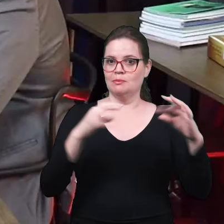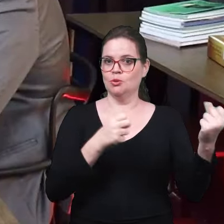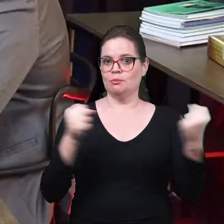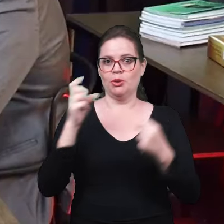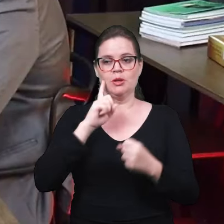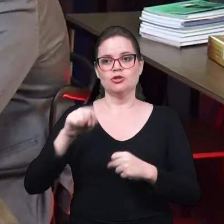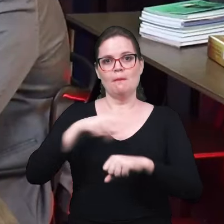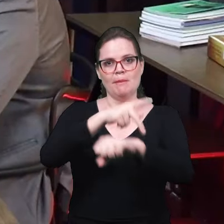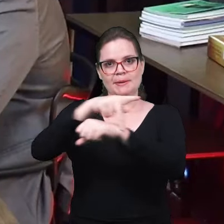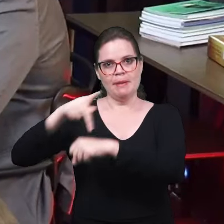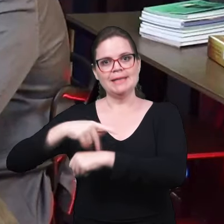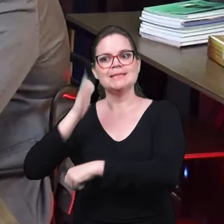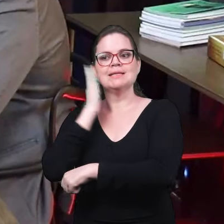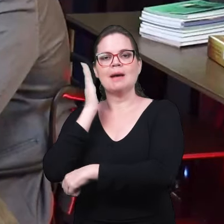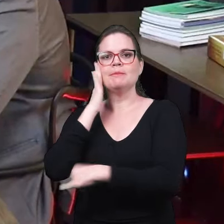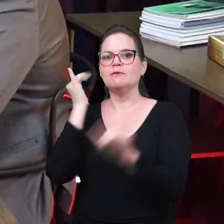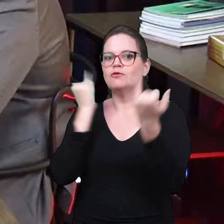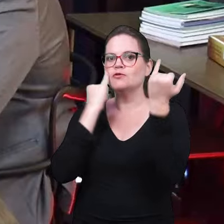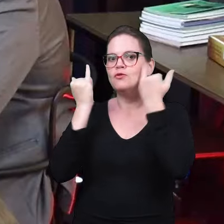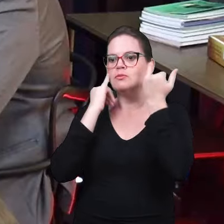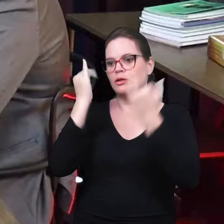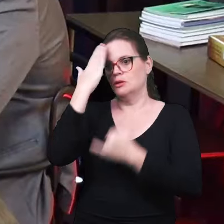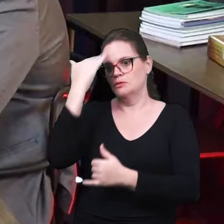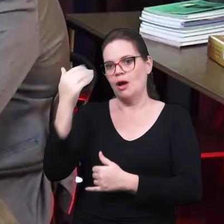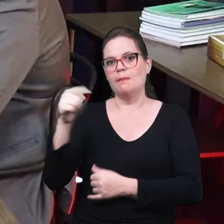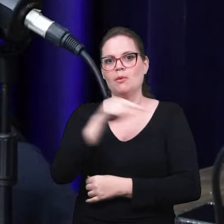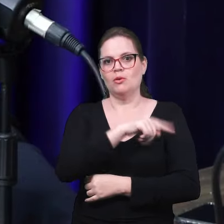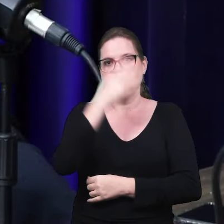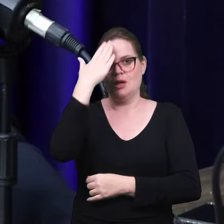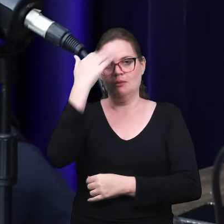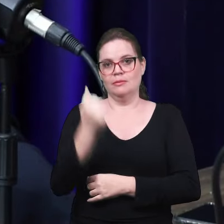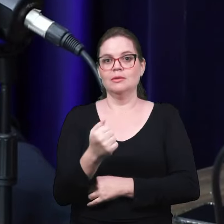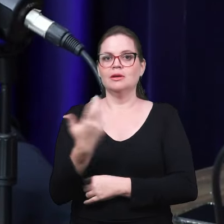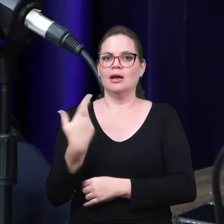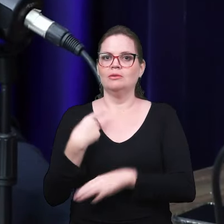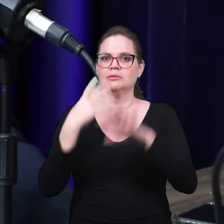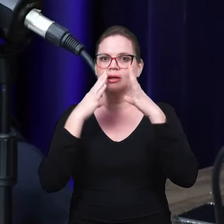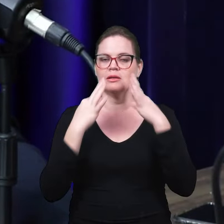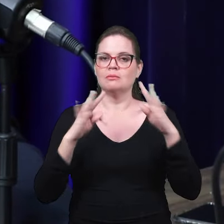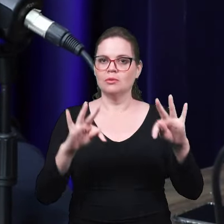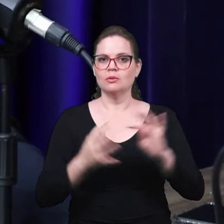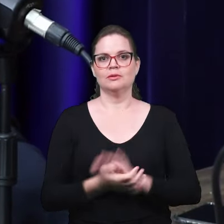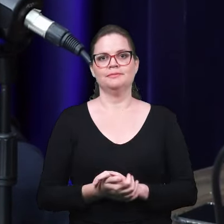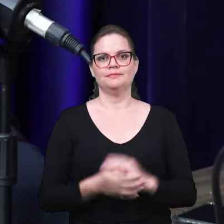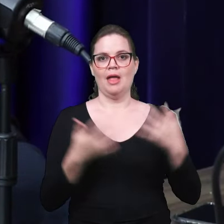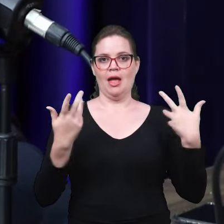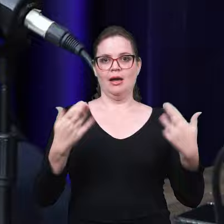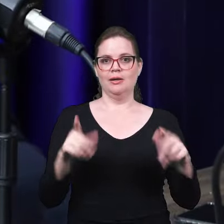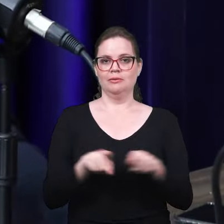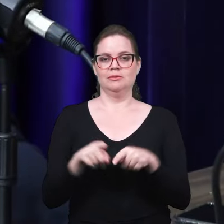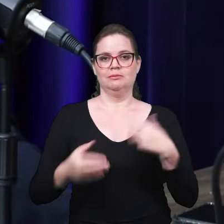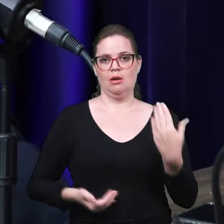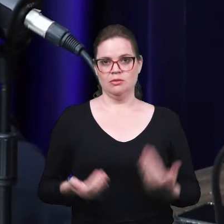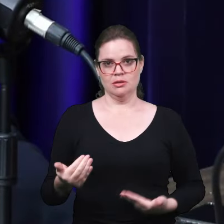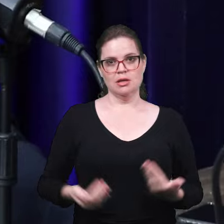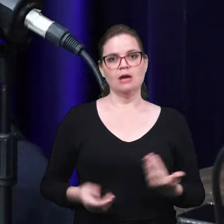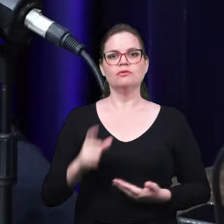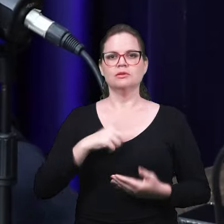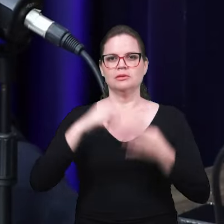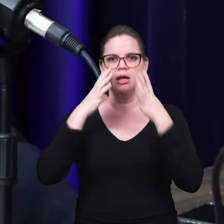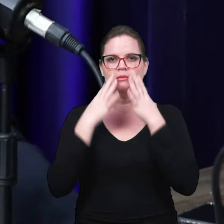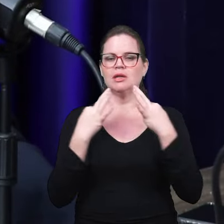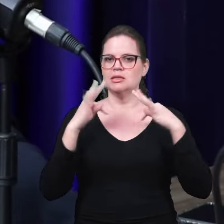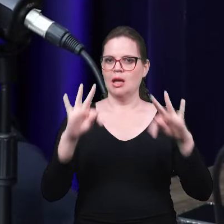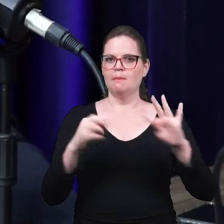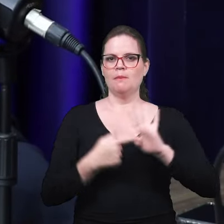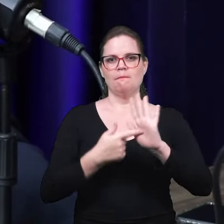Deus na libertação do povo, né? Então é o testemunho daquele que tem uma experiência com o Senhor, na vida dele, ao redor, todos